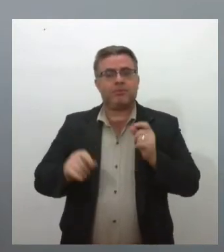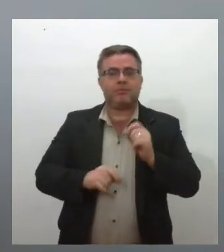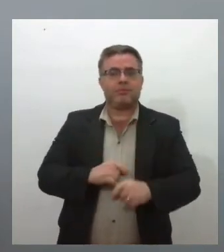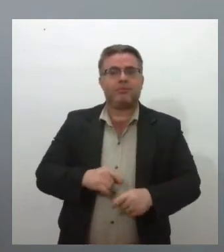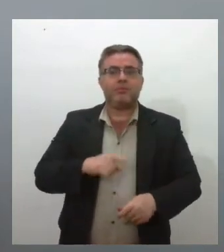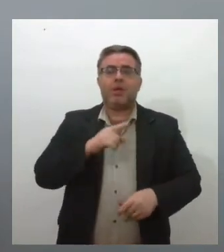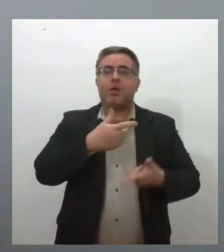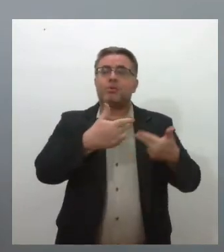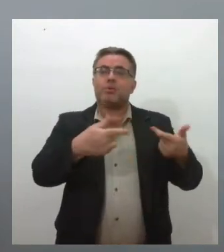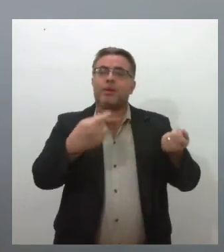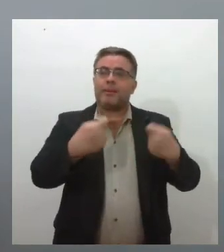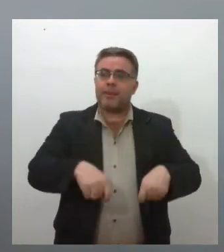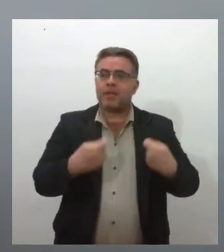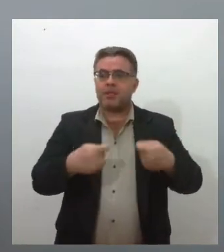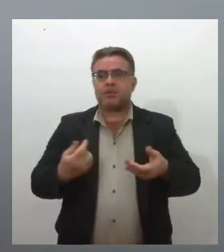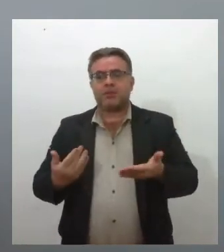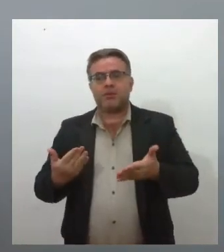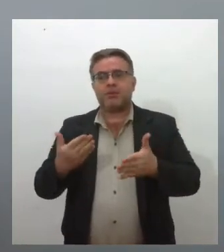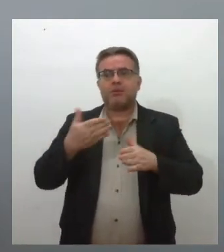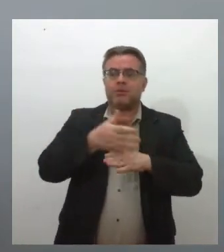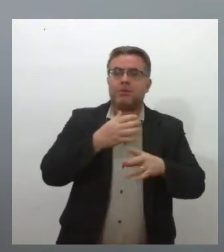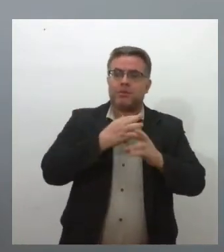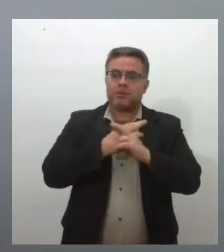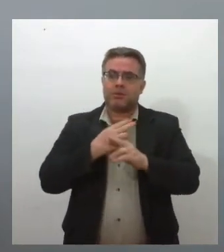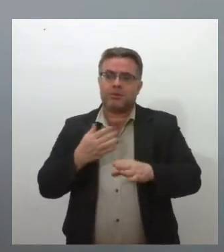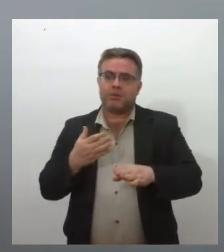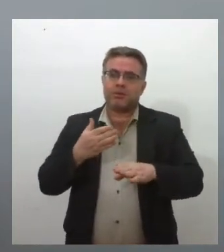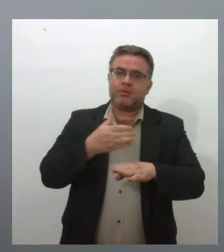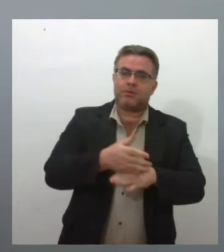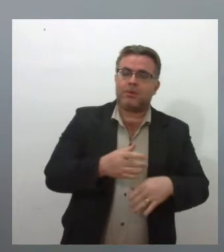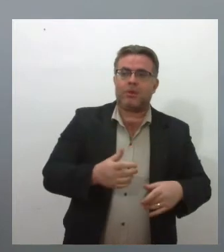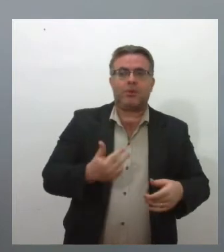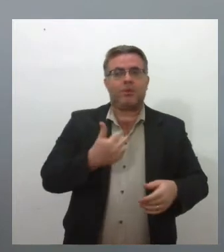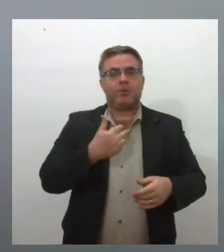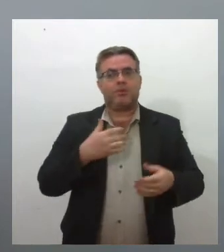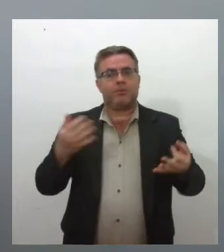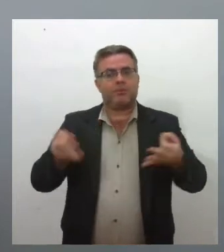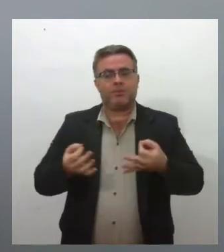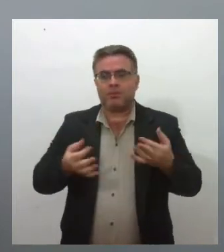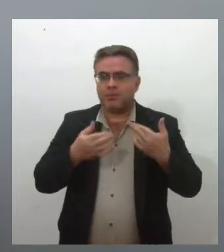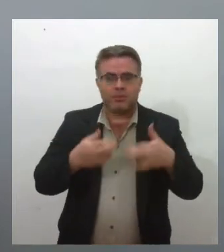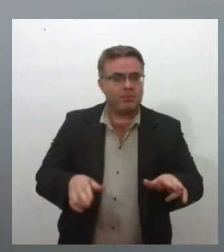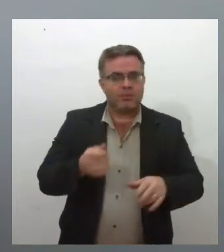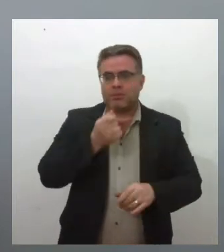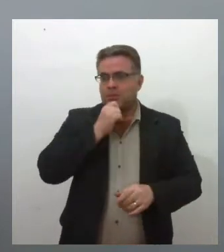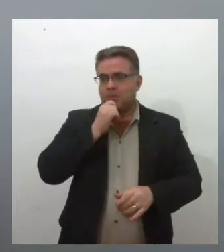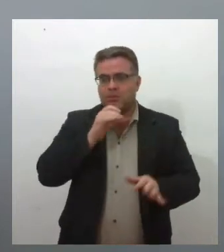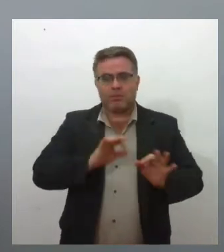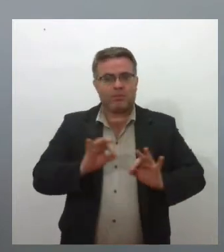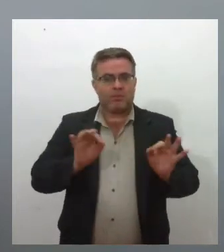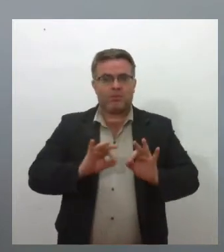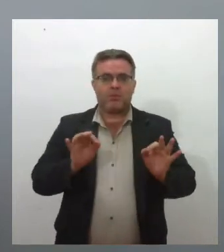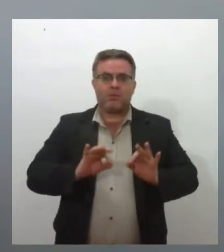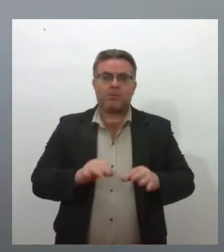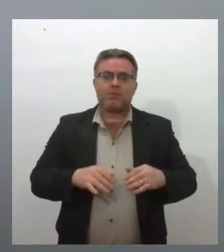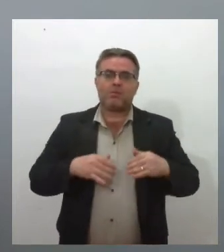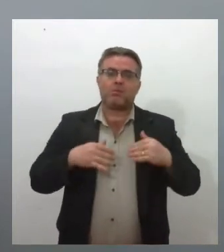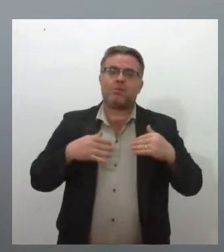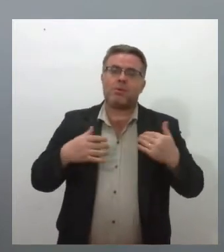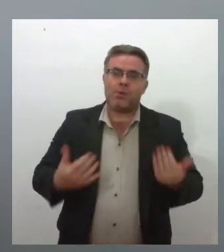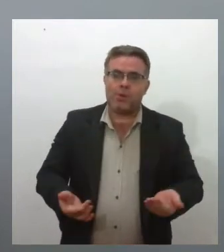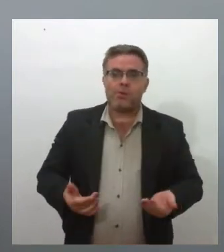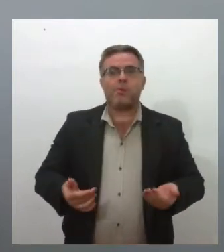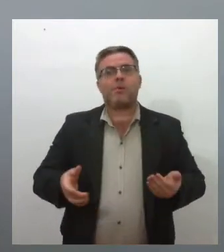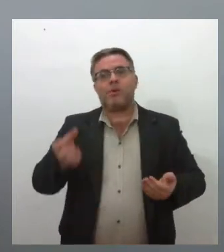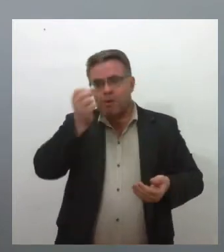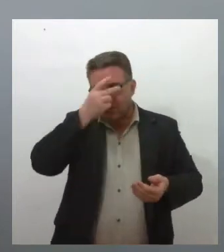precisar da intervenção da Receita Federal, que não puder ser completamente resolvido no portal ECAC, a